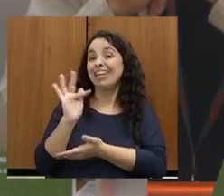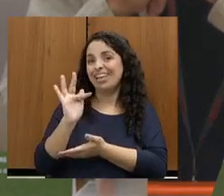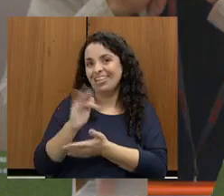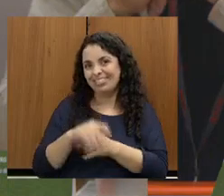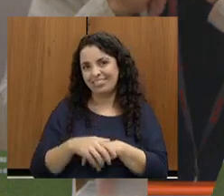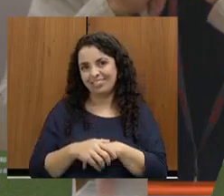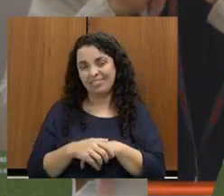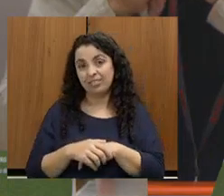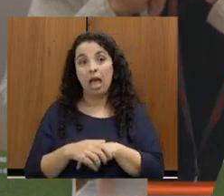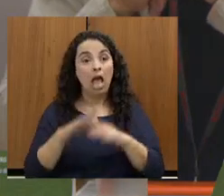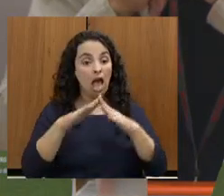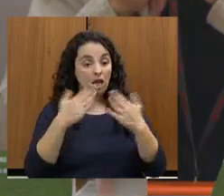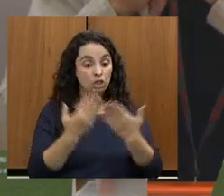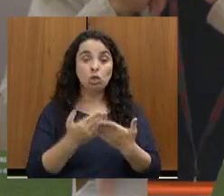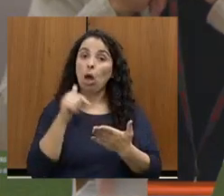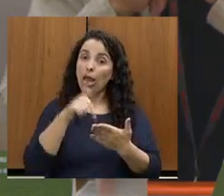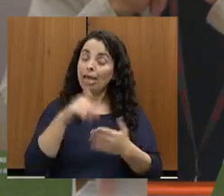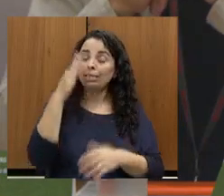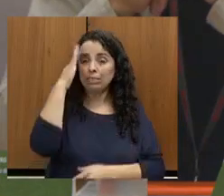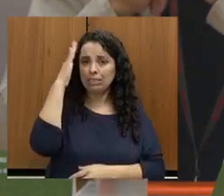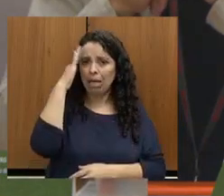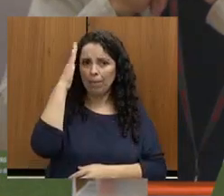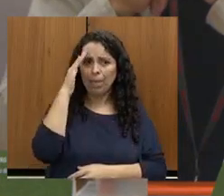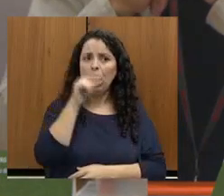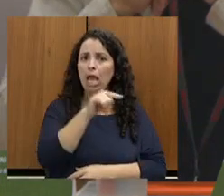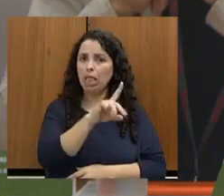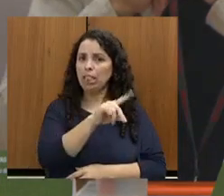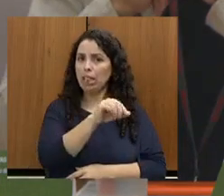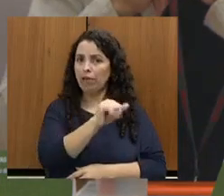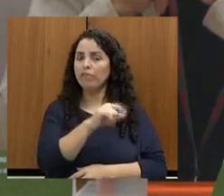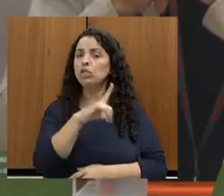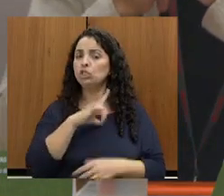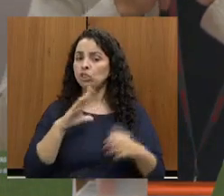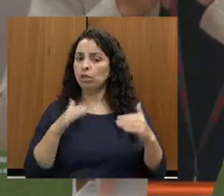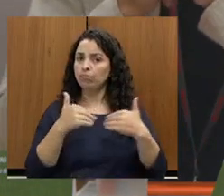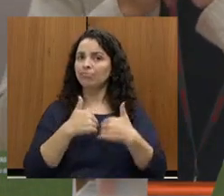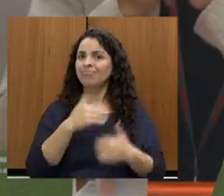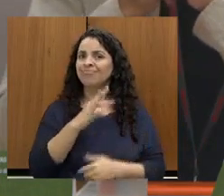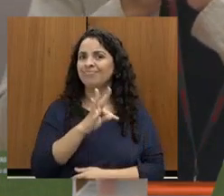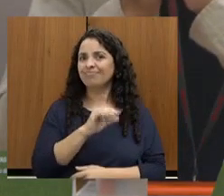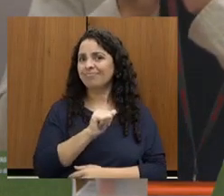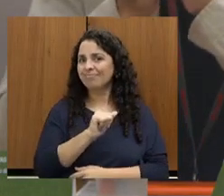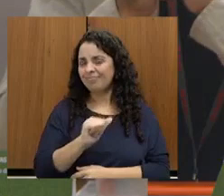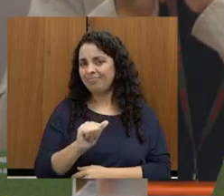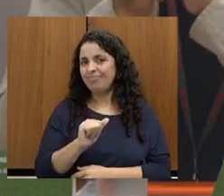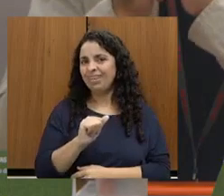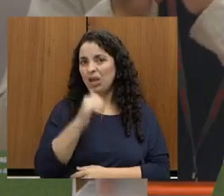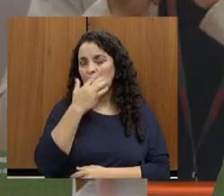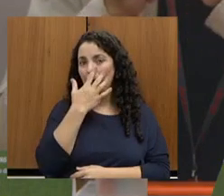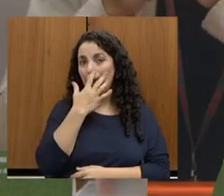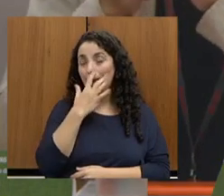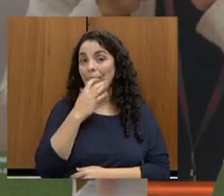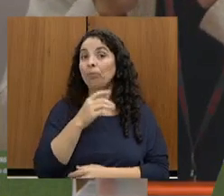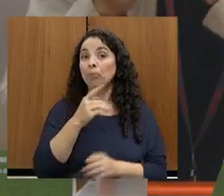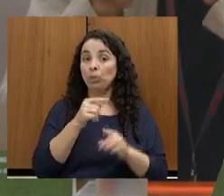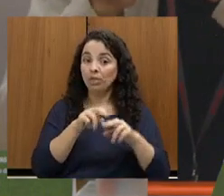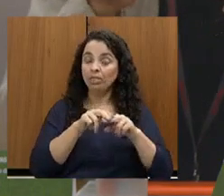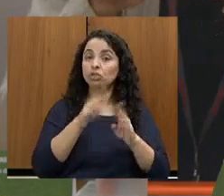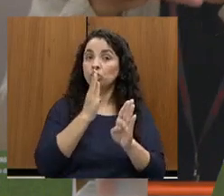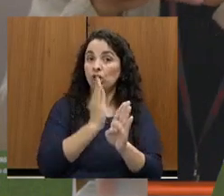noção de que meu filho era portador de teia, tendo sido entregue o seu diagnóstico formal em setembro.